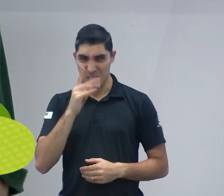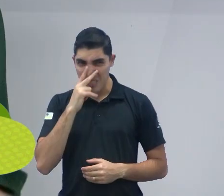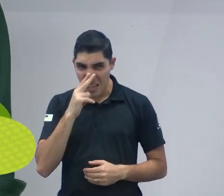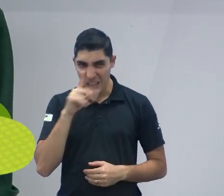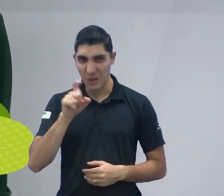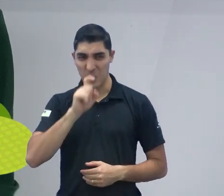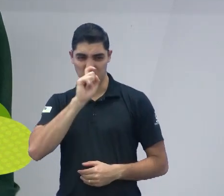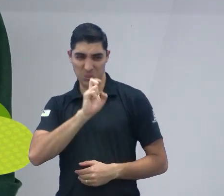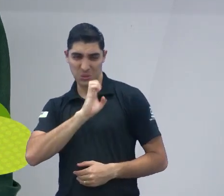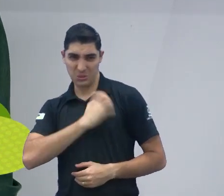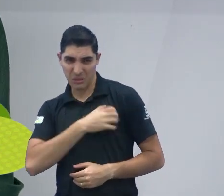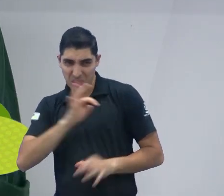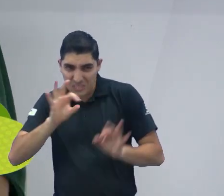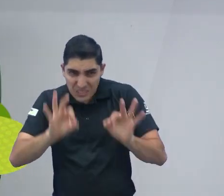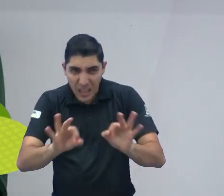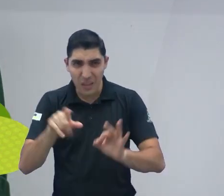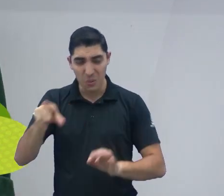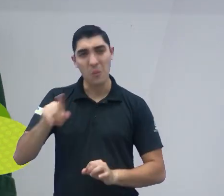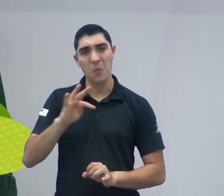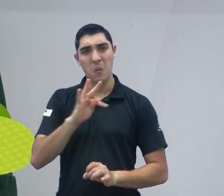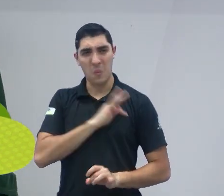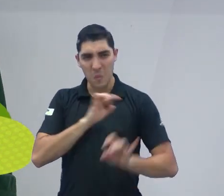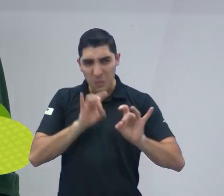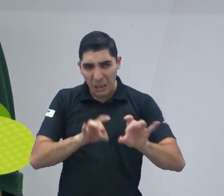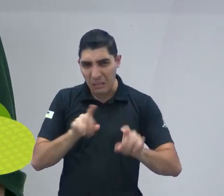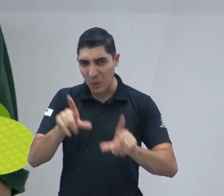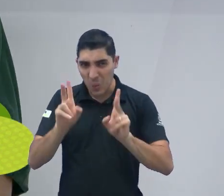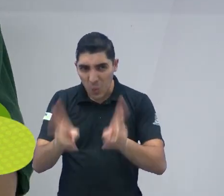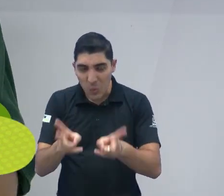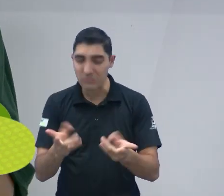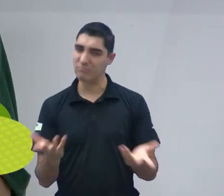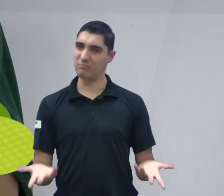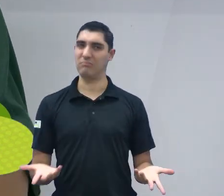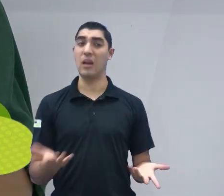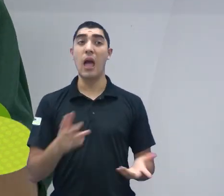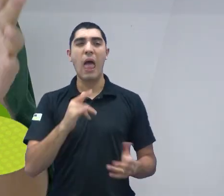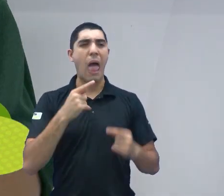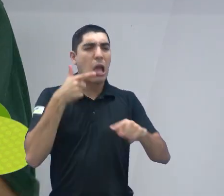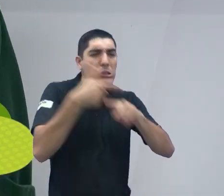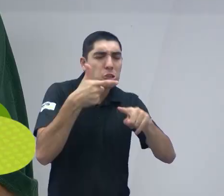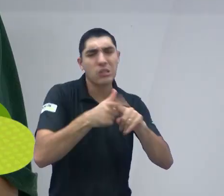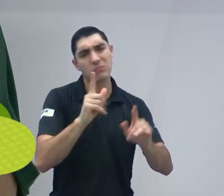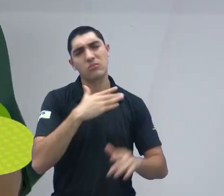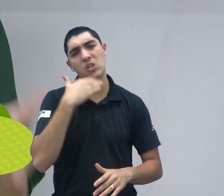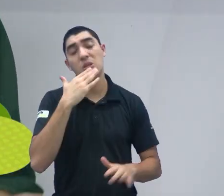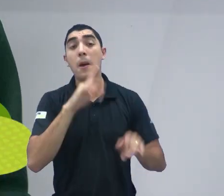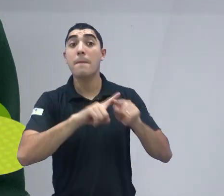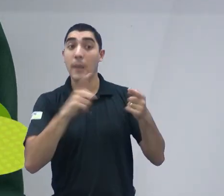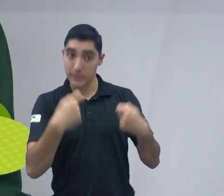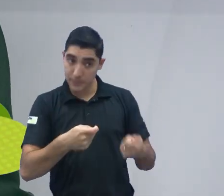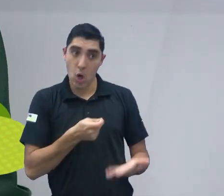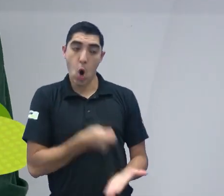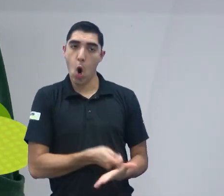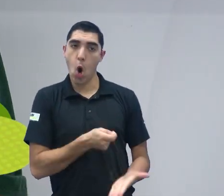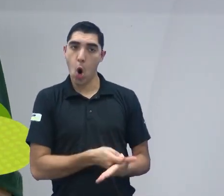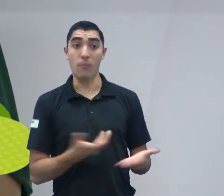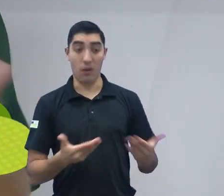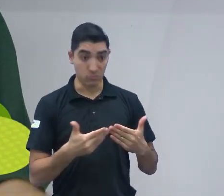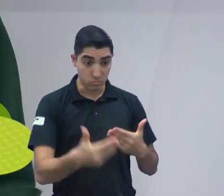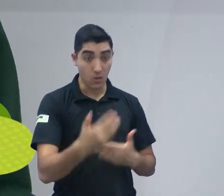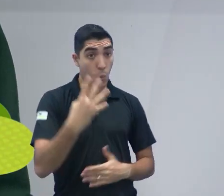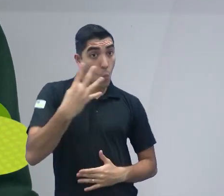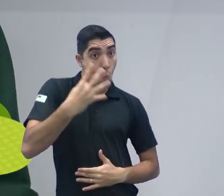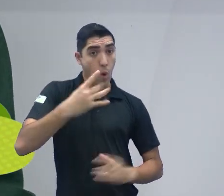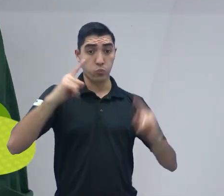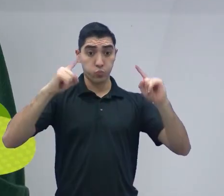Não sei se é a hora de vaiar o time, mas é hora sim de cobrar, porque não pode deixar passar aí, a gente já vai para a 4ª rodada, e é